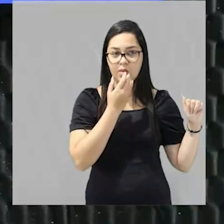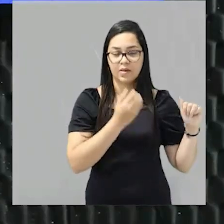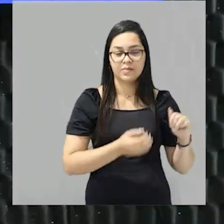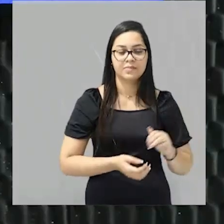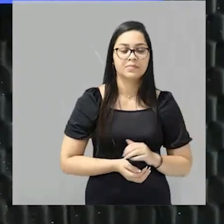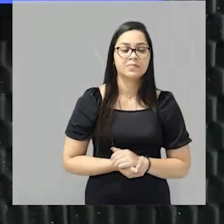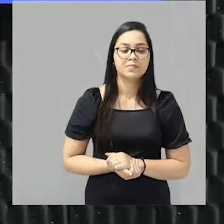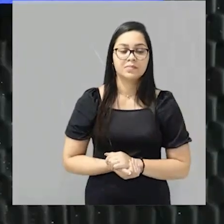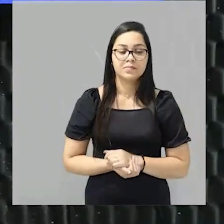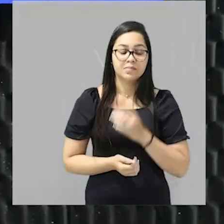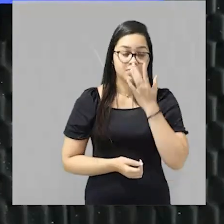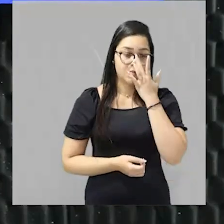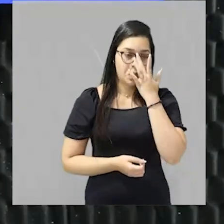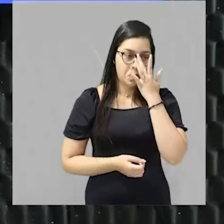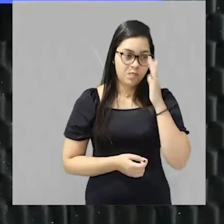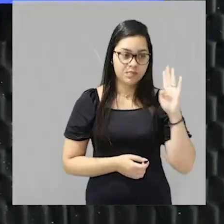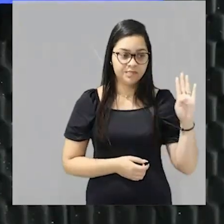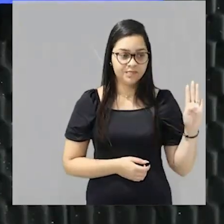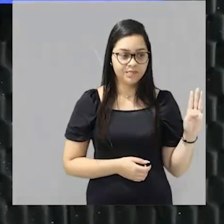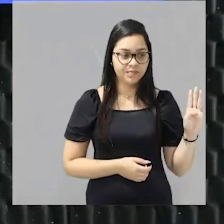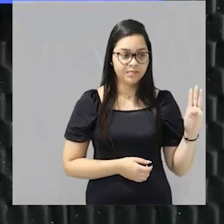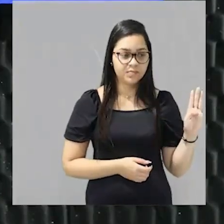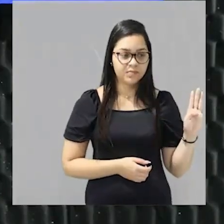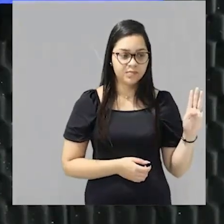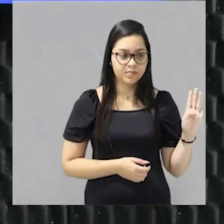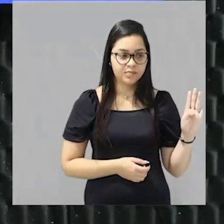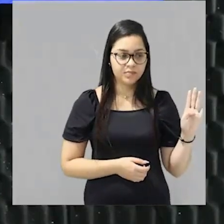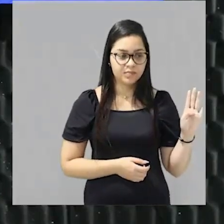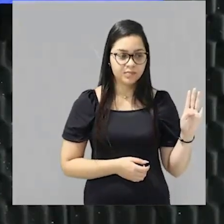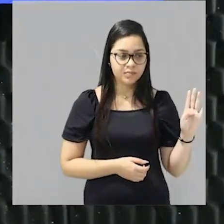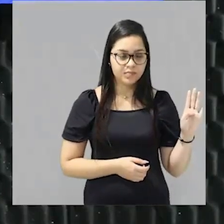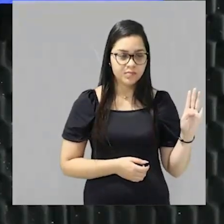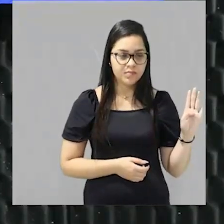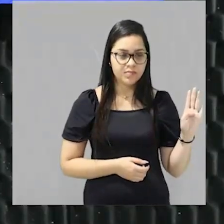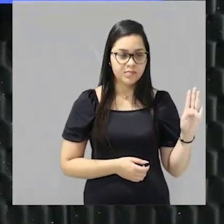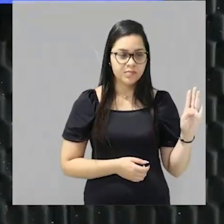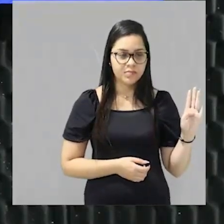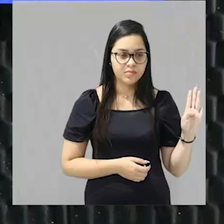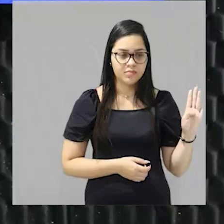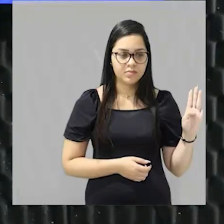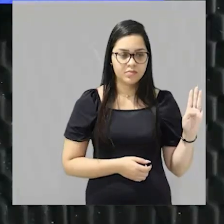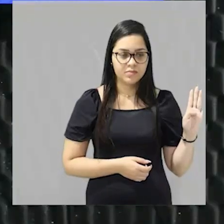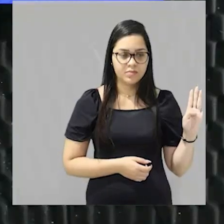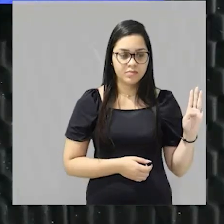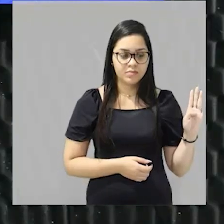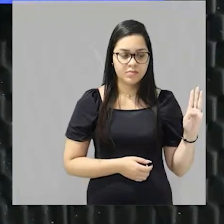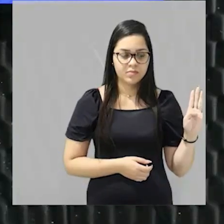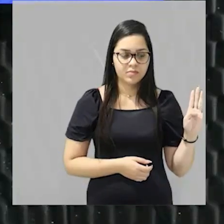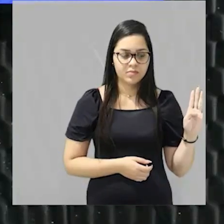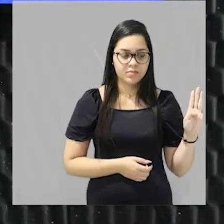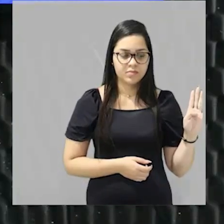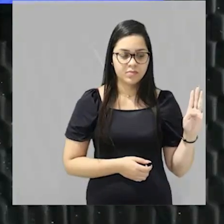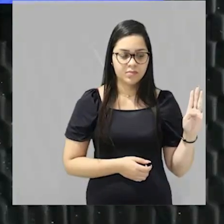entrevistas, as pessoas falando cônjuge, eu não sei de onde é que eles tiraram, que não tem nem a letra U para fazer cônjuge, então você que acha